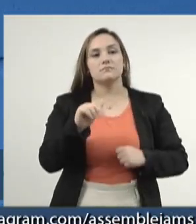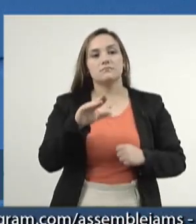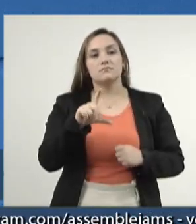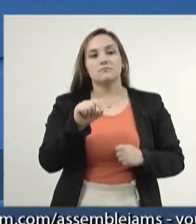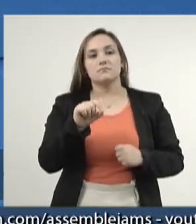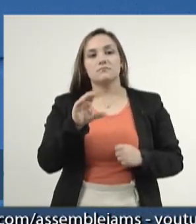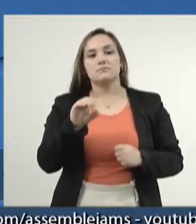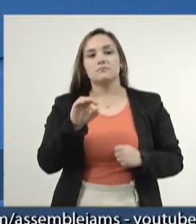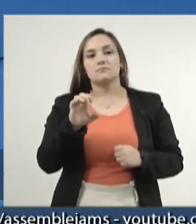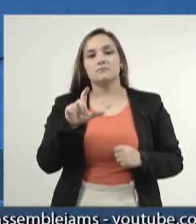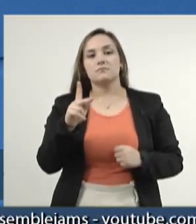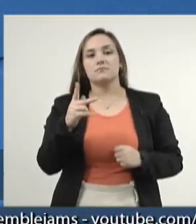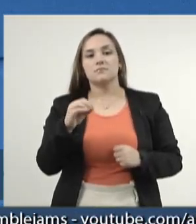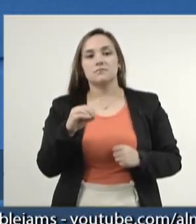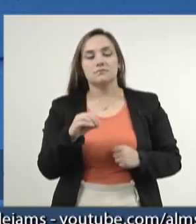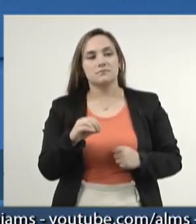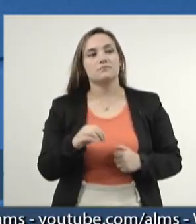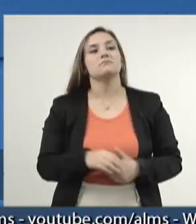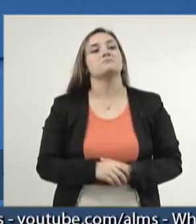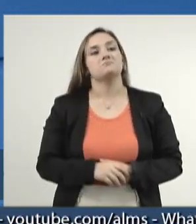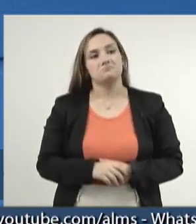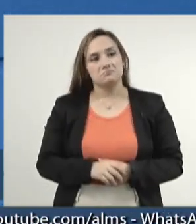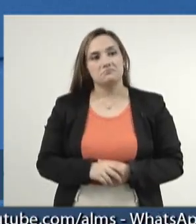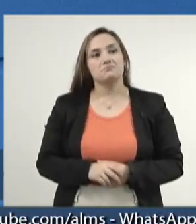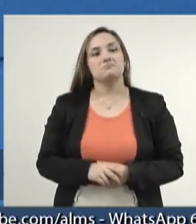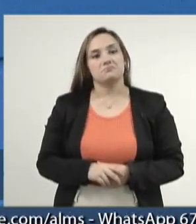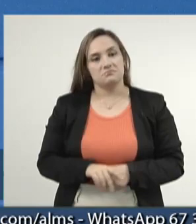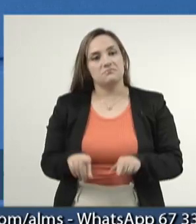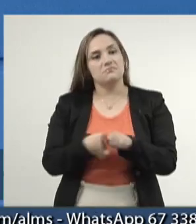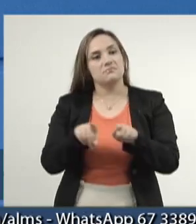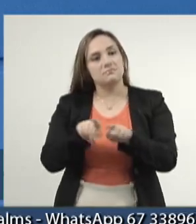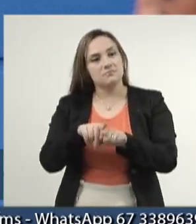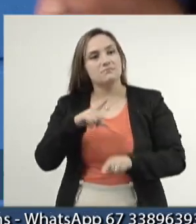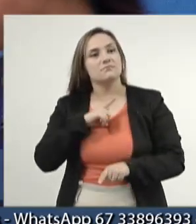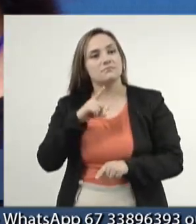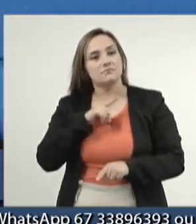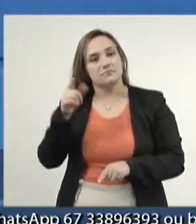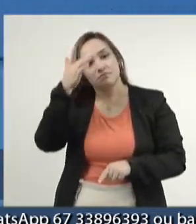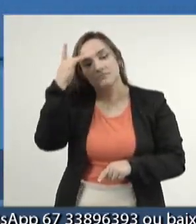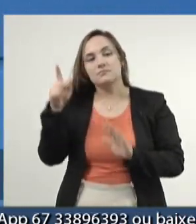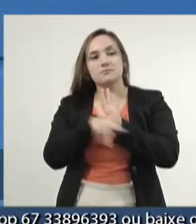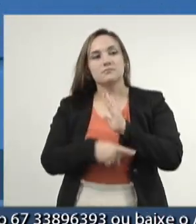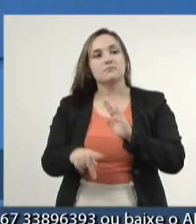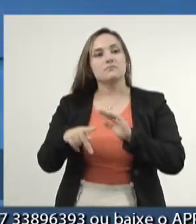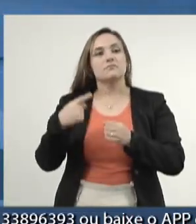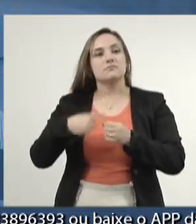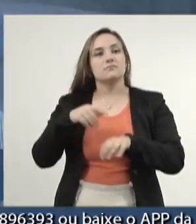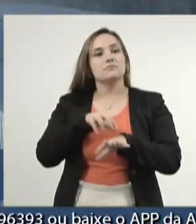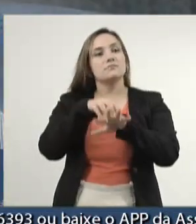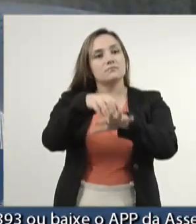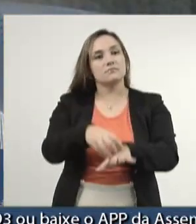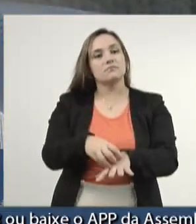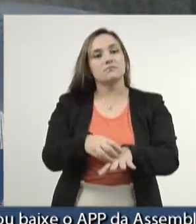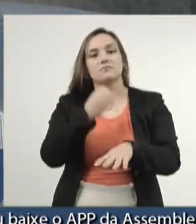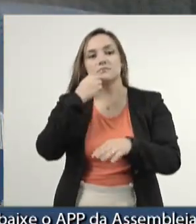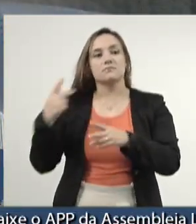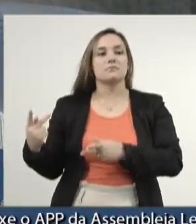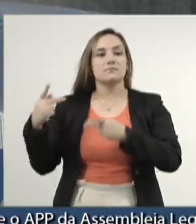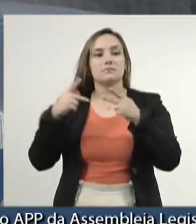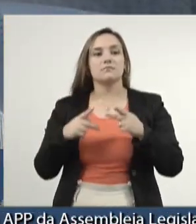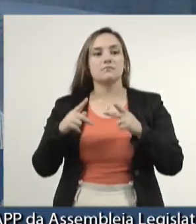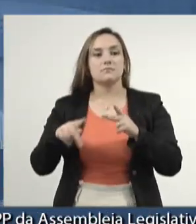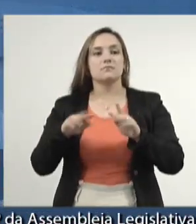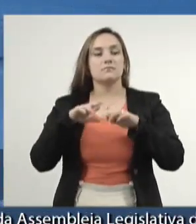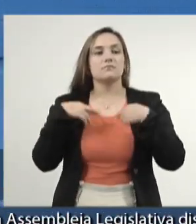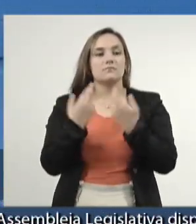viu, Adriano? E até uma Minari de Naviraí, que também prestigia a nossa sessão. Seja bem-vinda a esta